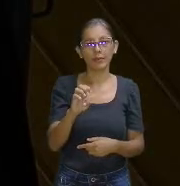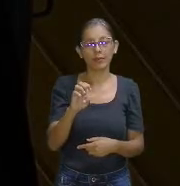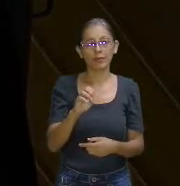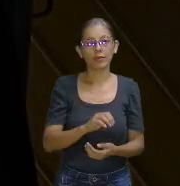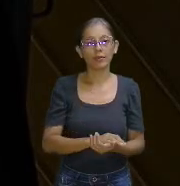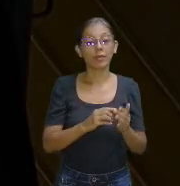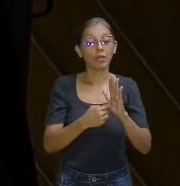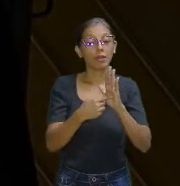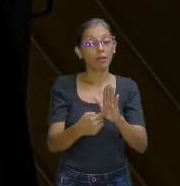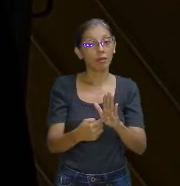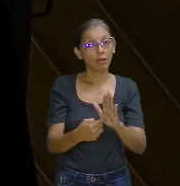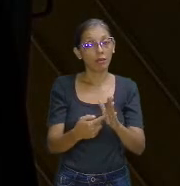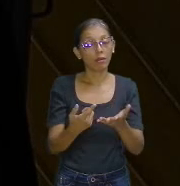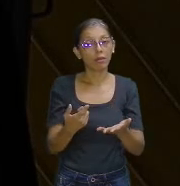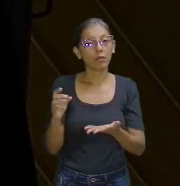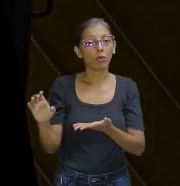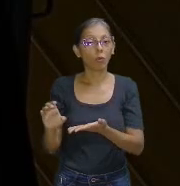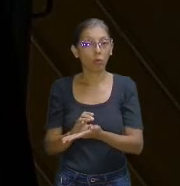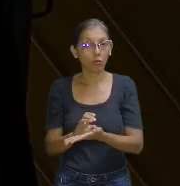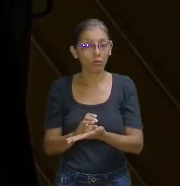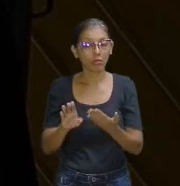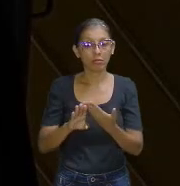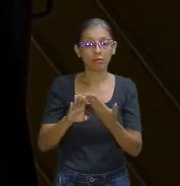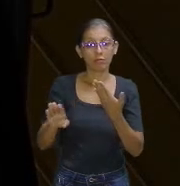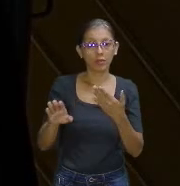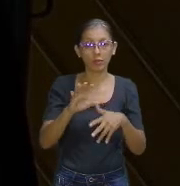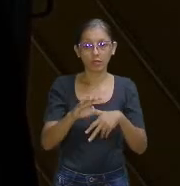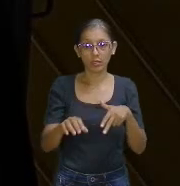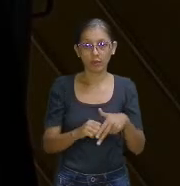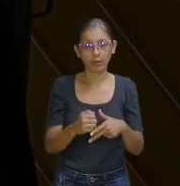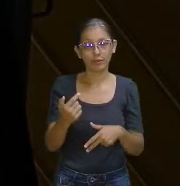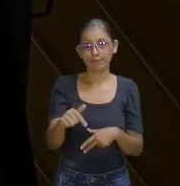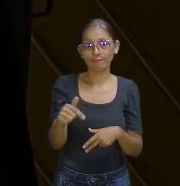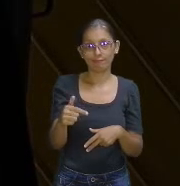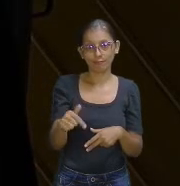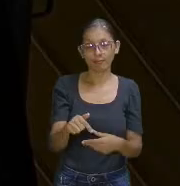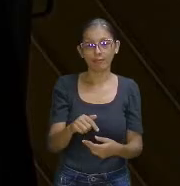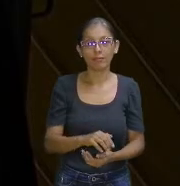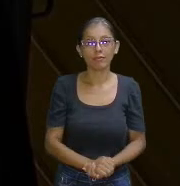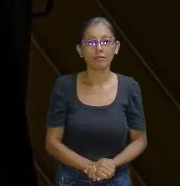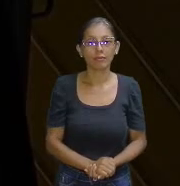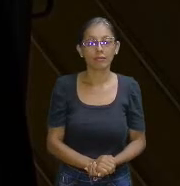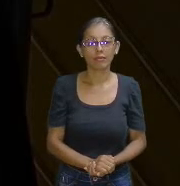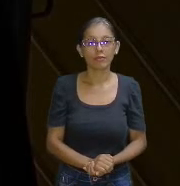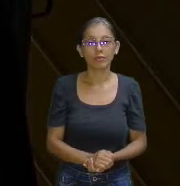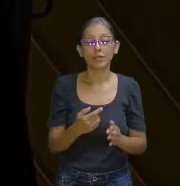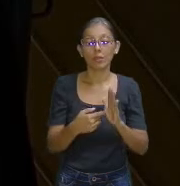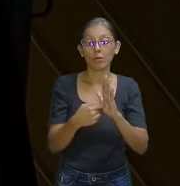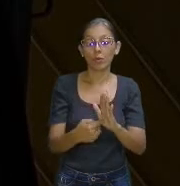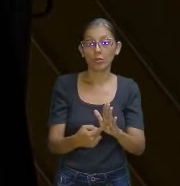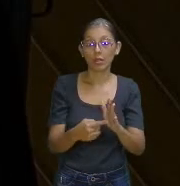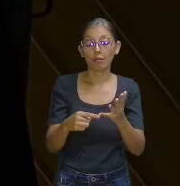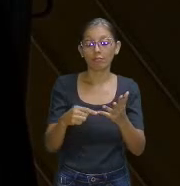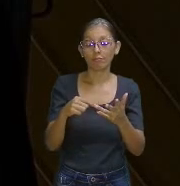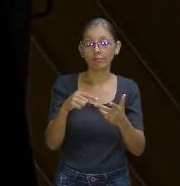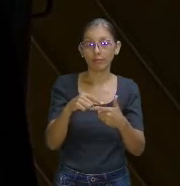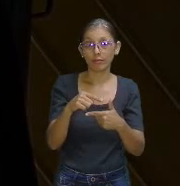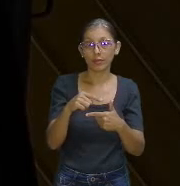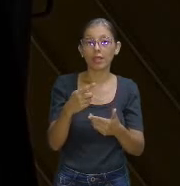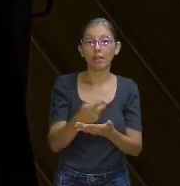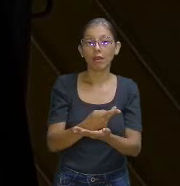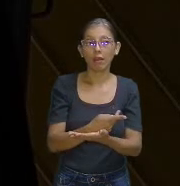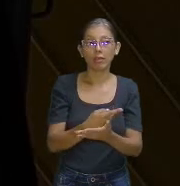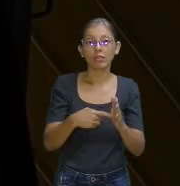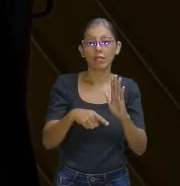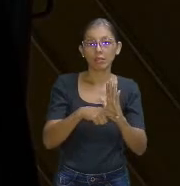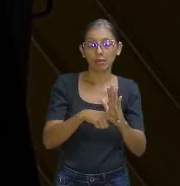de contas não afasta por si só a fraude. E 9. Bastaria a demonstração de ao menos um dos elementos negativos previstos